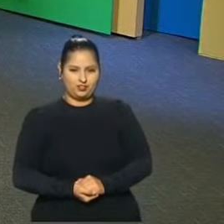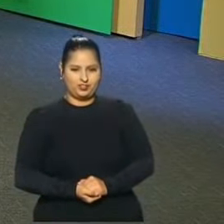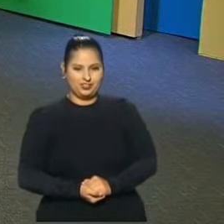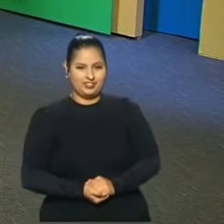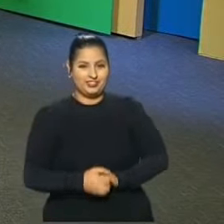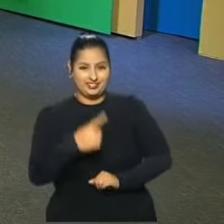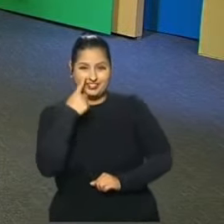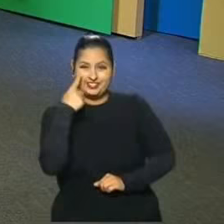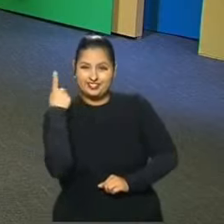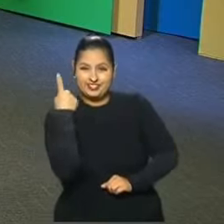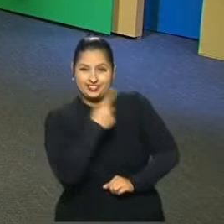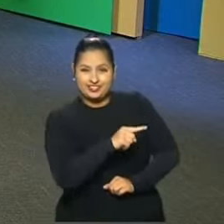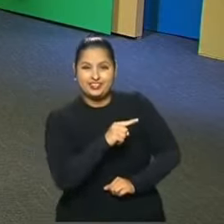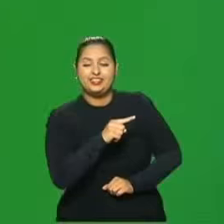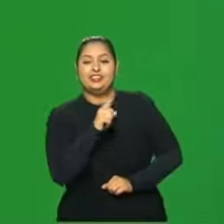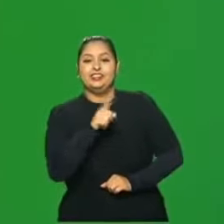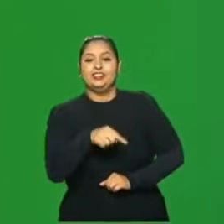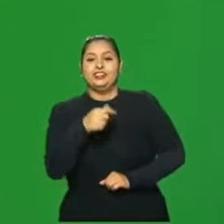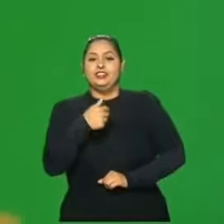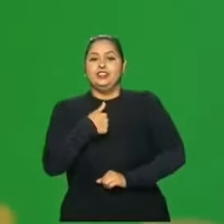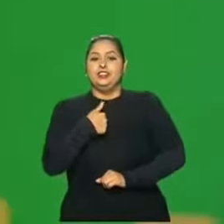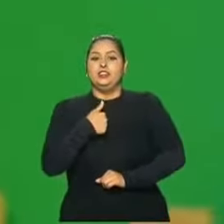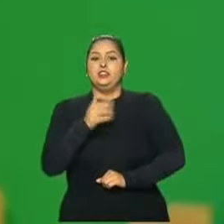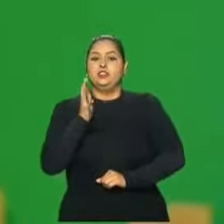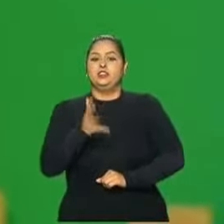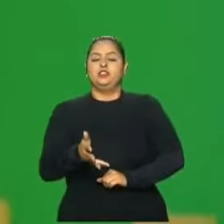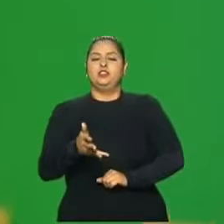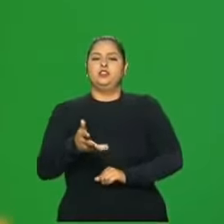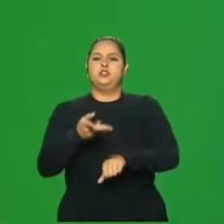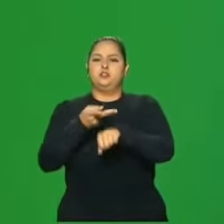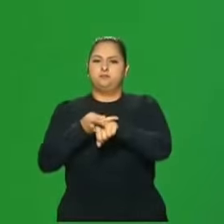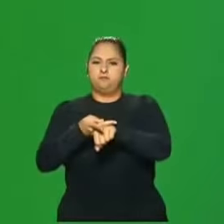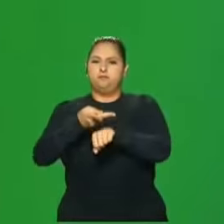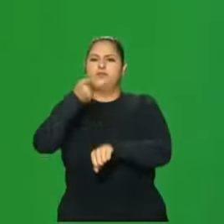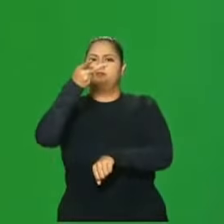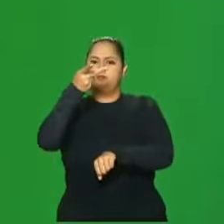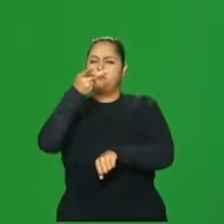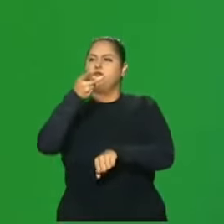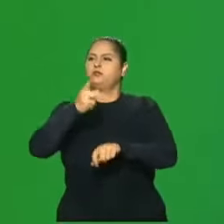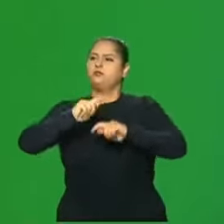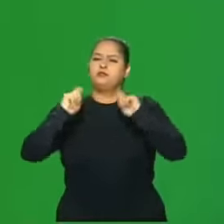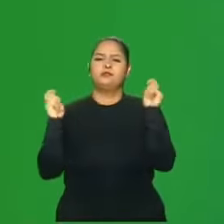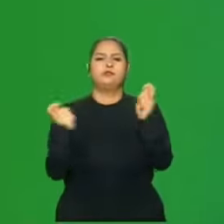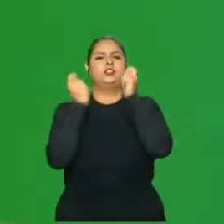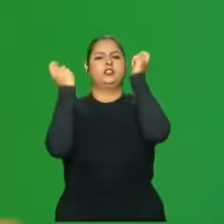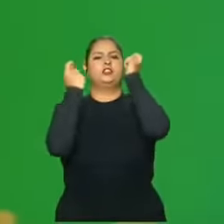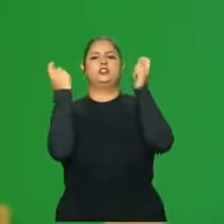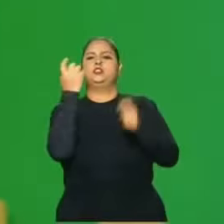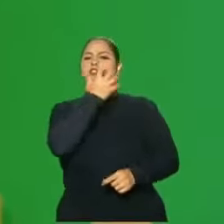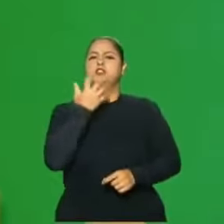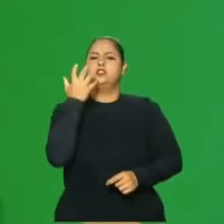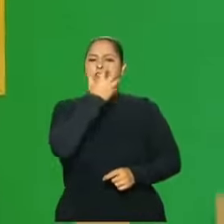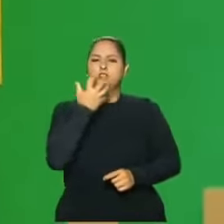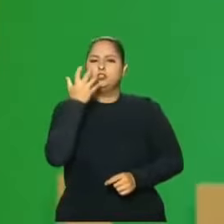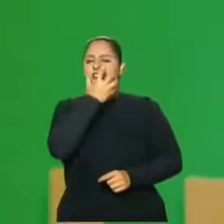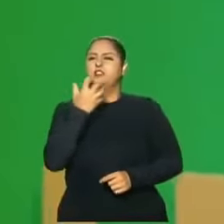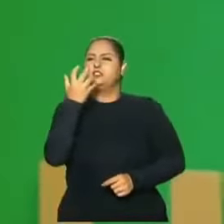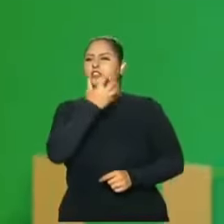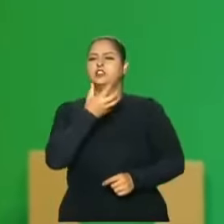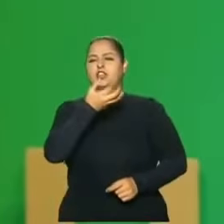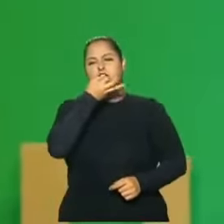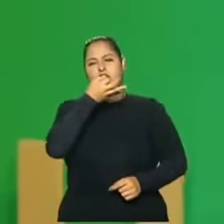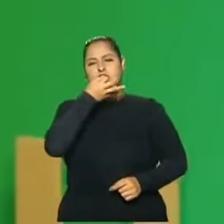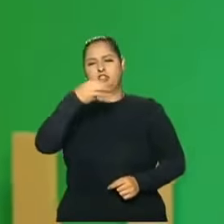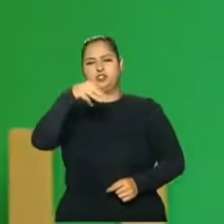raiz. Olha só, Thiago, eu tô aqui, ó, na minha mão, tô com um troféu. Festival de Maravilha. Música Rádio MEC 2021. Super elegante,